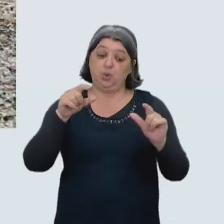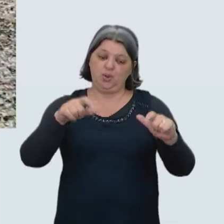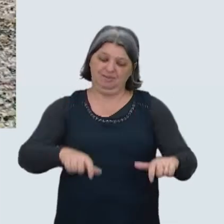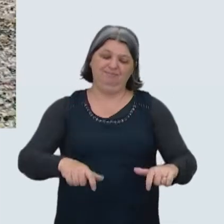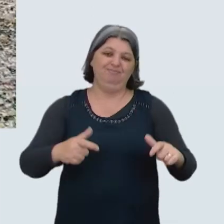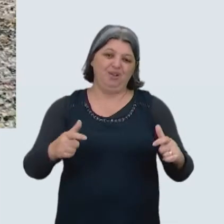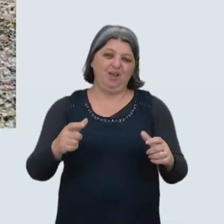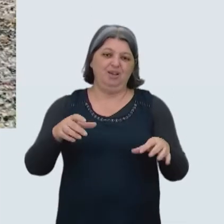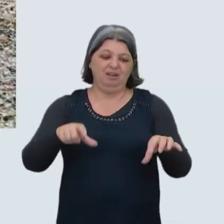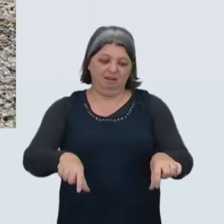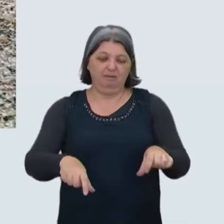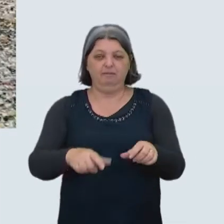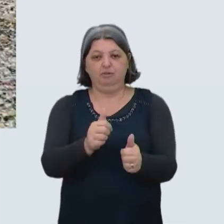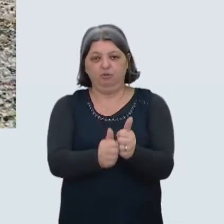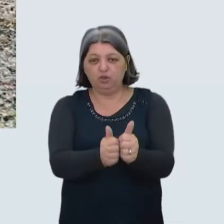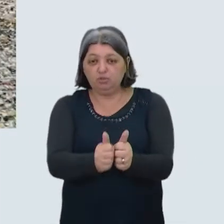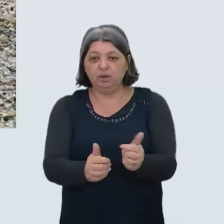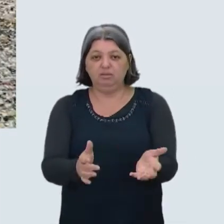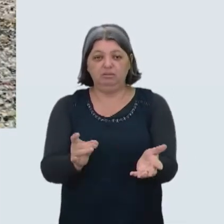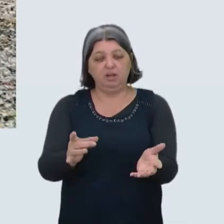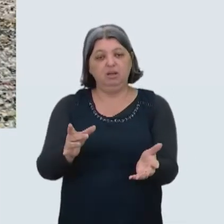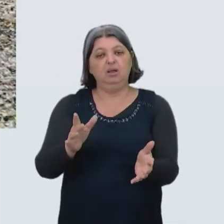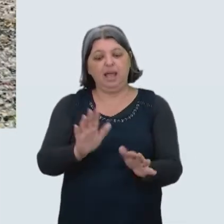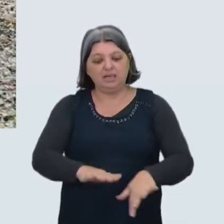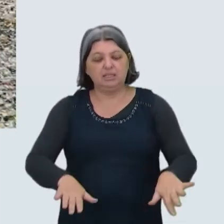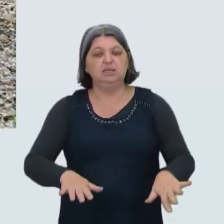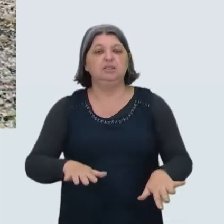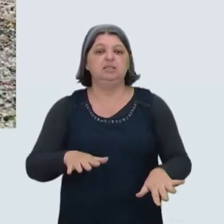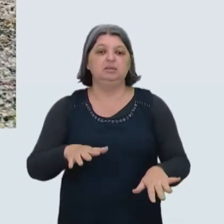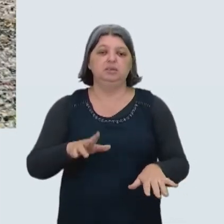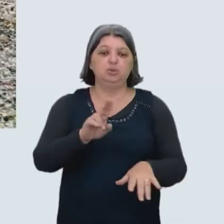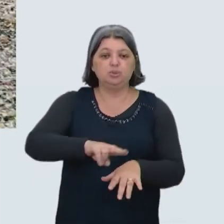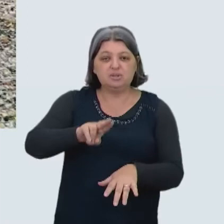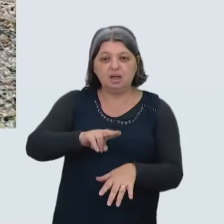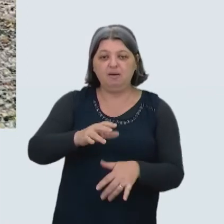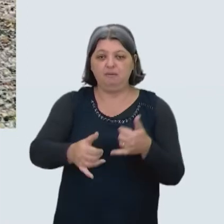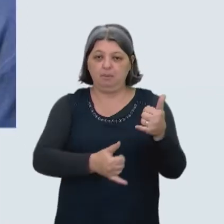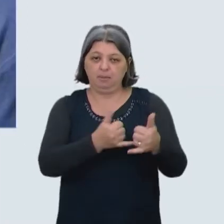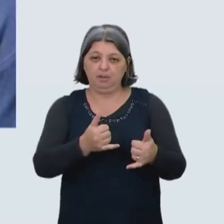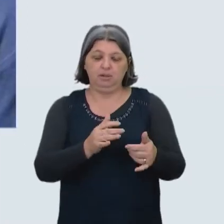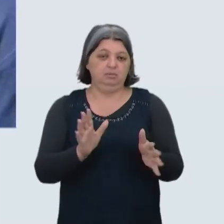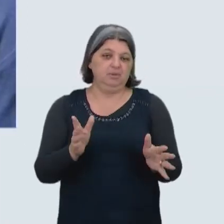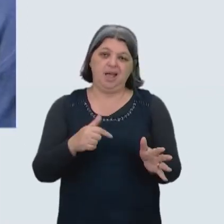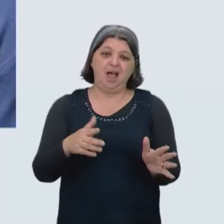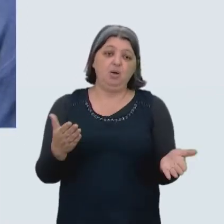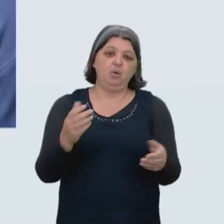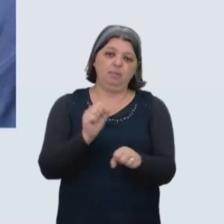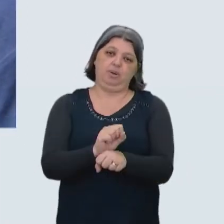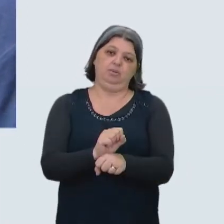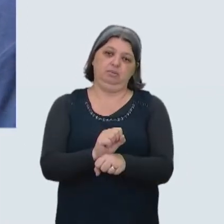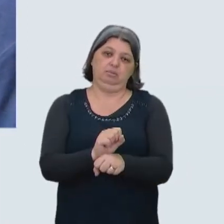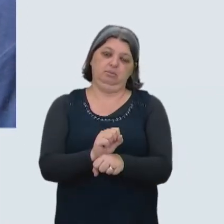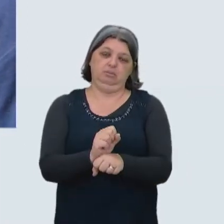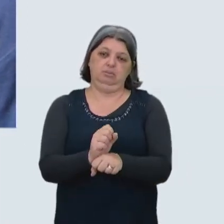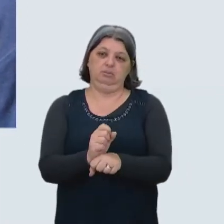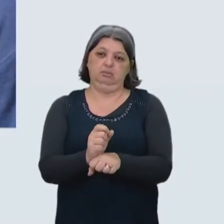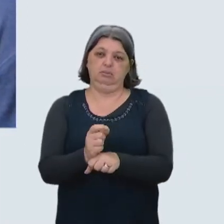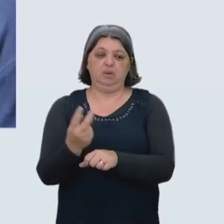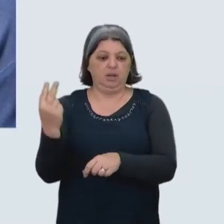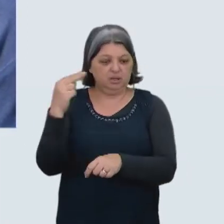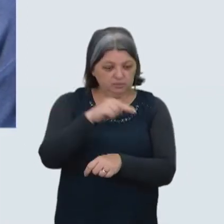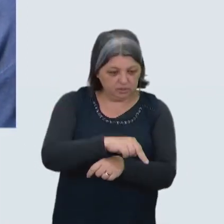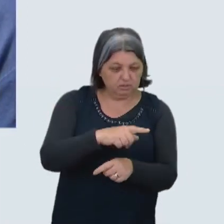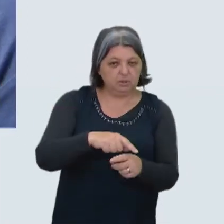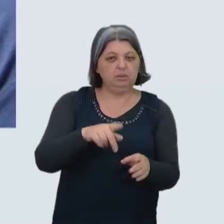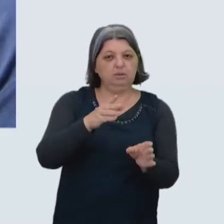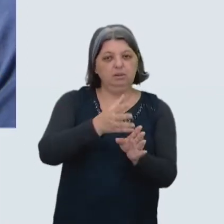E esse campo e essa pracinha, então as crianças usavam, tinha projeto aqui e tá tudo parado. Eles vieram, soldaram, aí caiu de novo,